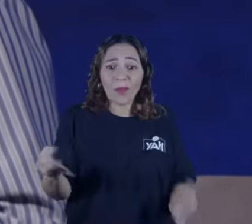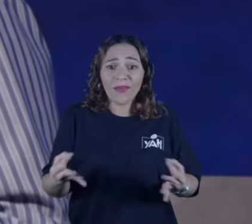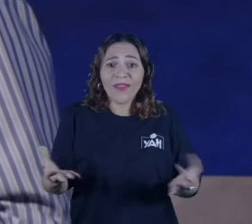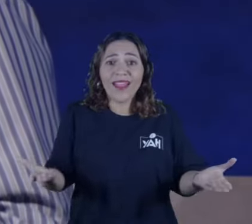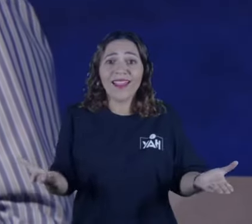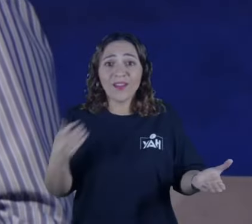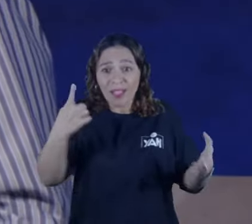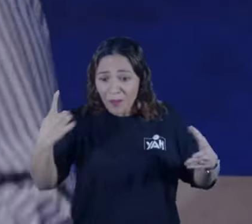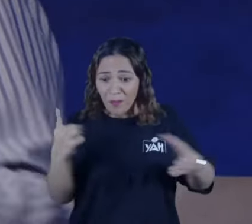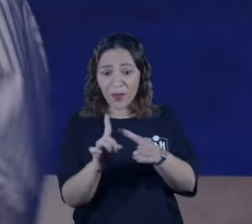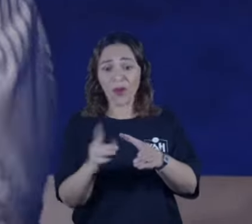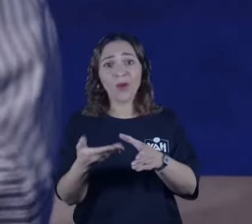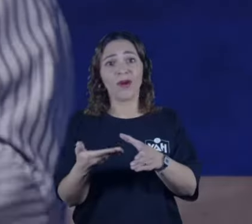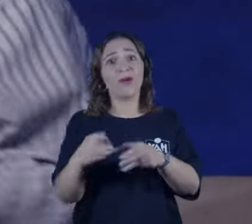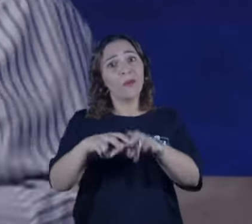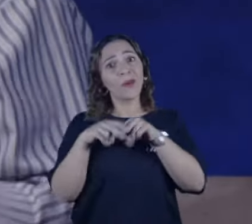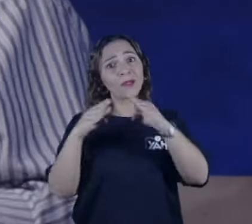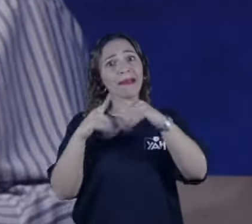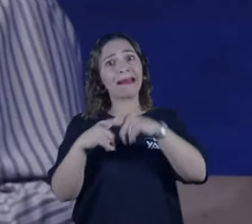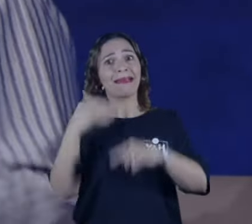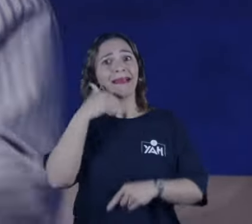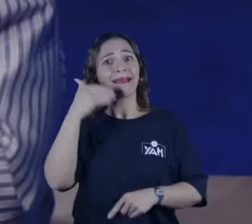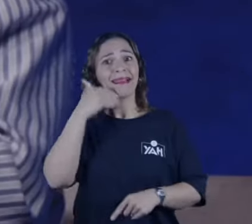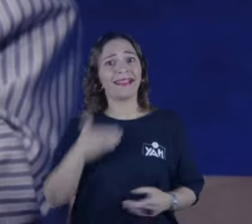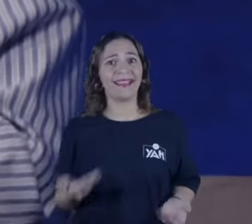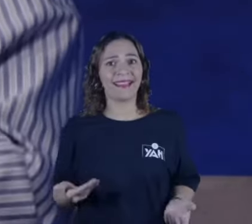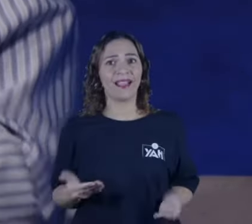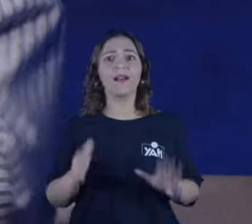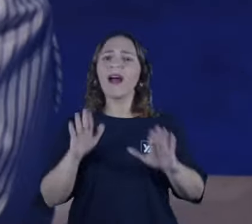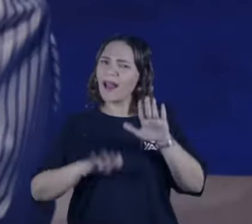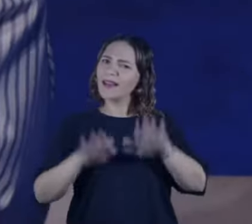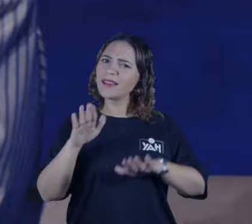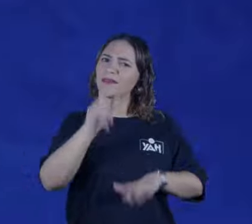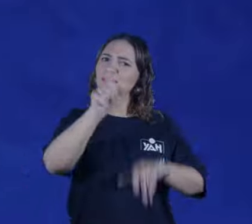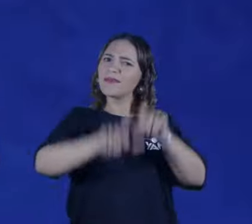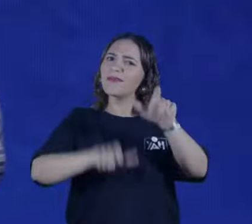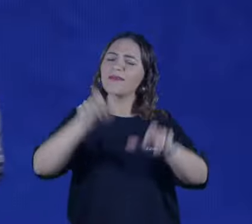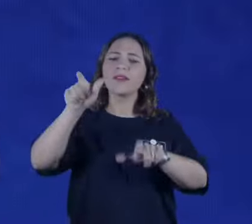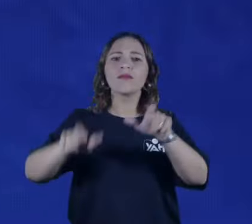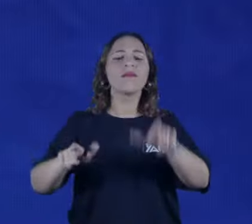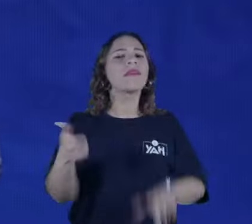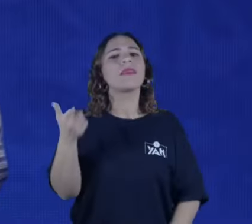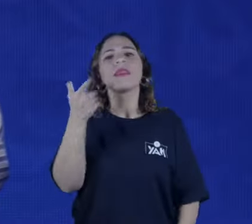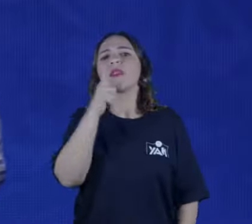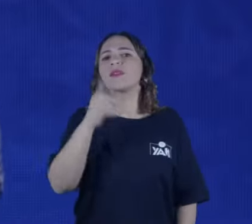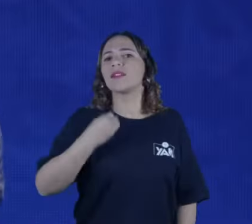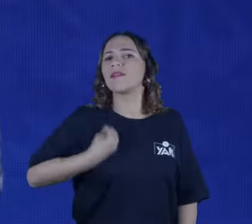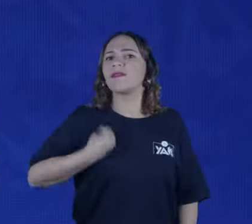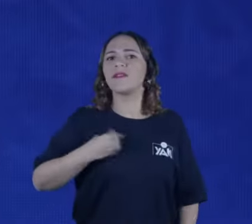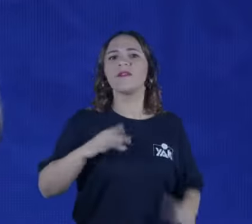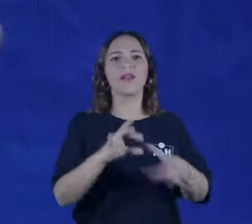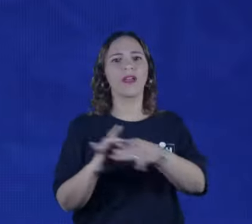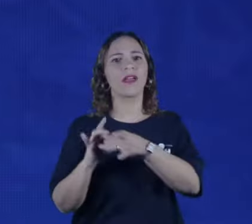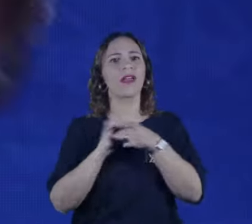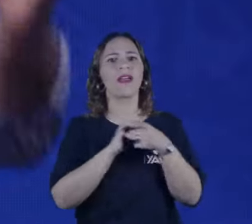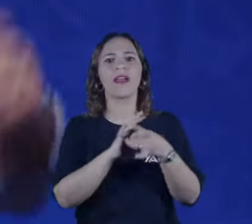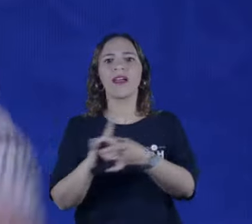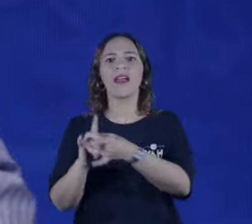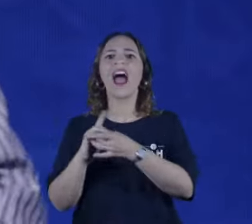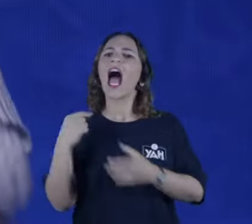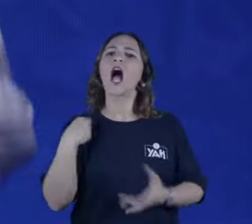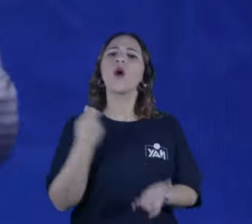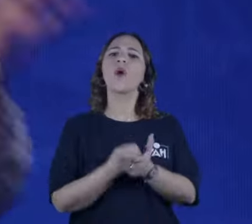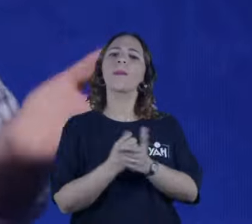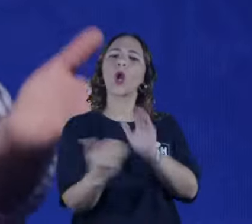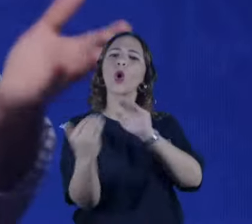perfeitos. E tem muita gente que é incapaz de viver em comunidade se não concordar com